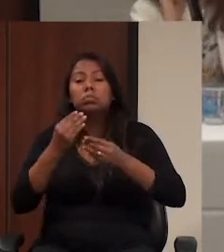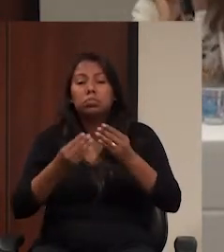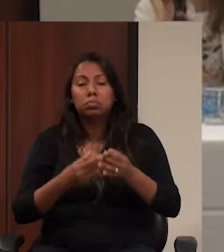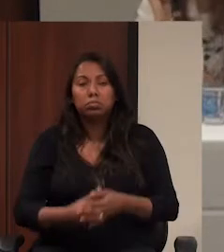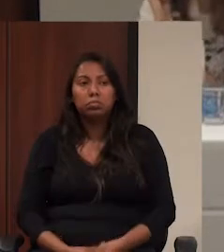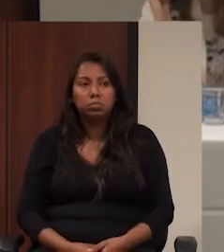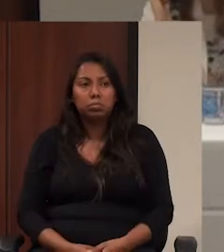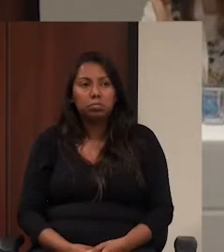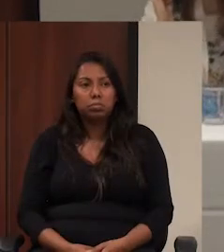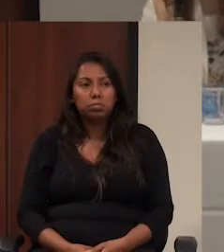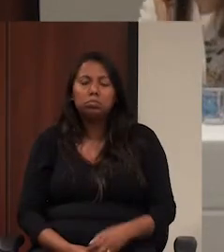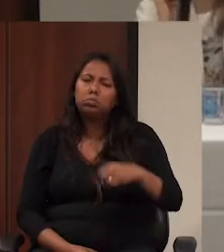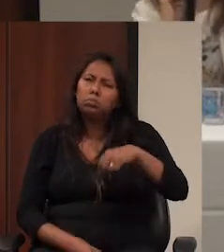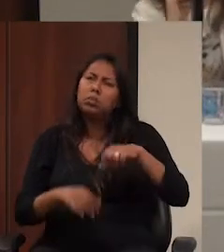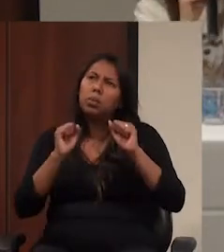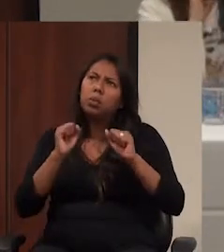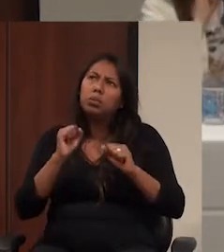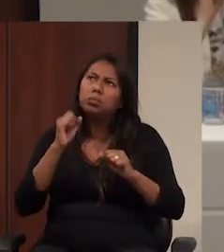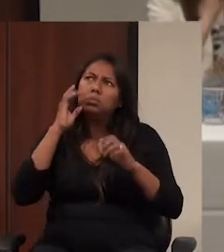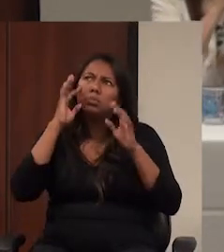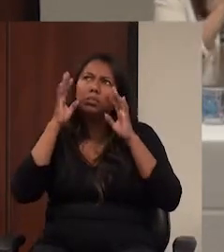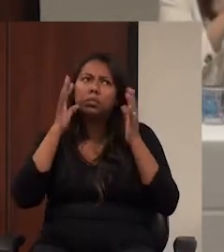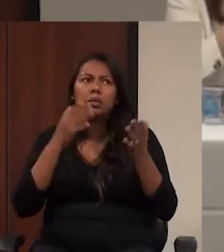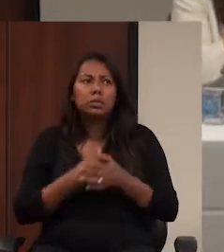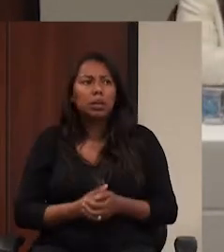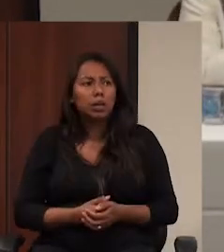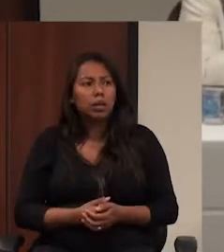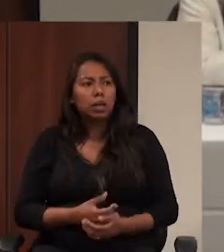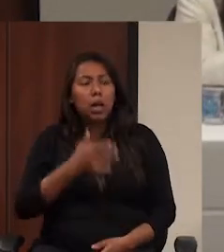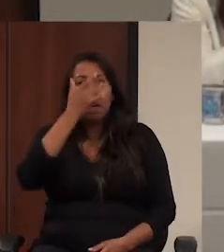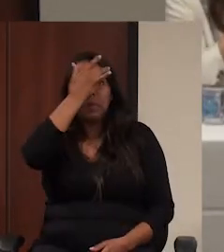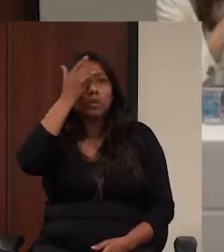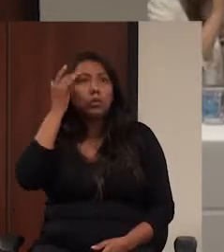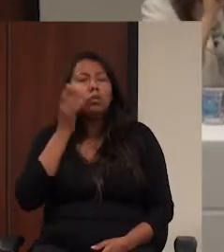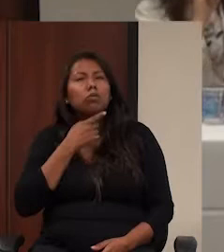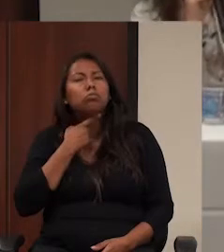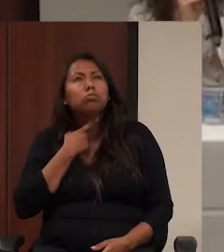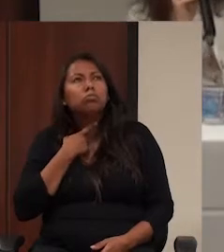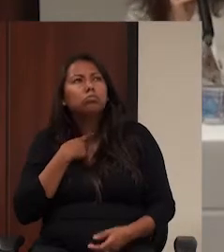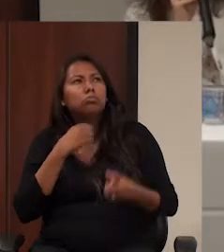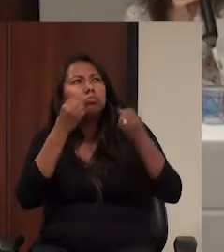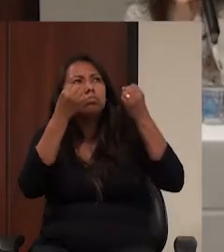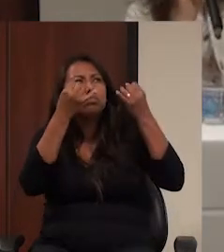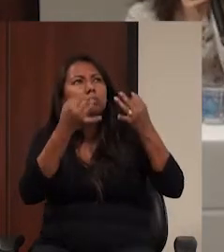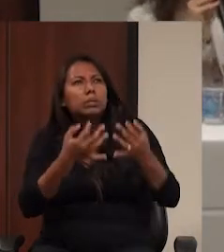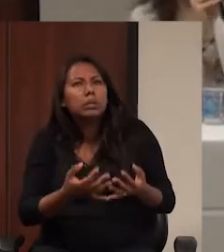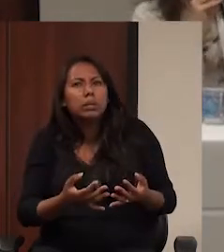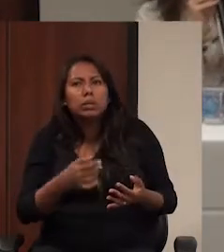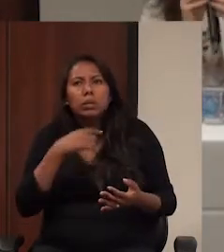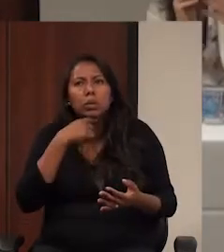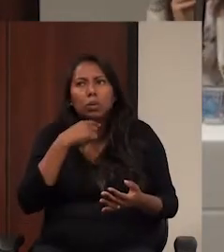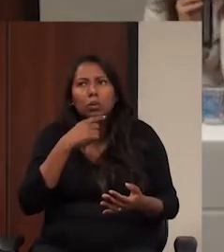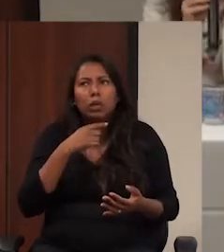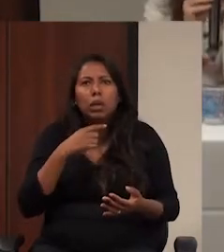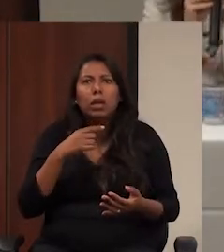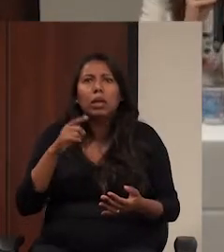nosso caso, a gente podia pensar, quando ela não puder mais exprimir a sua vontade, ela vai ter alguém que, né, tentando trazer isso um